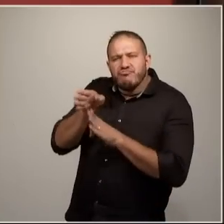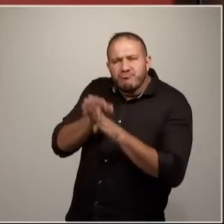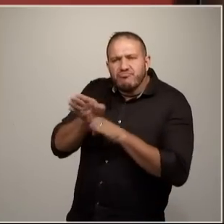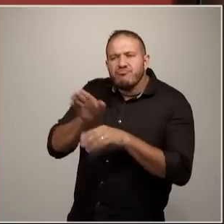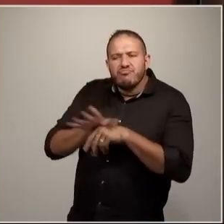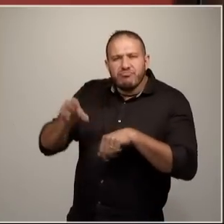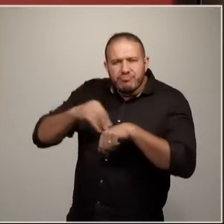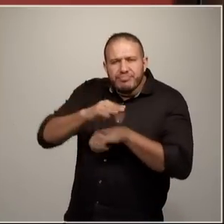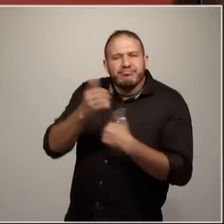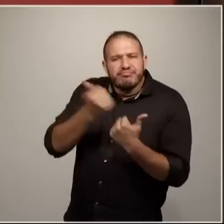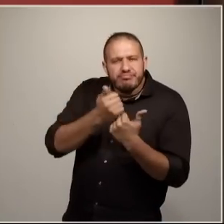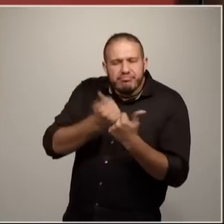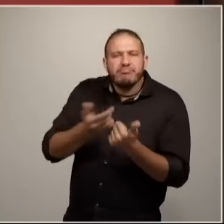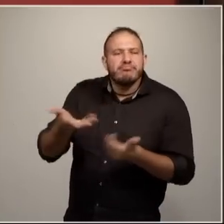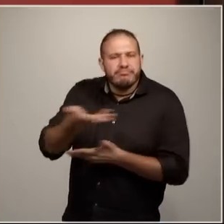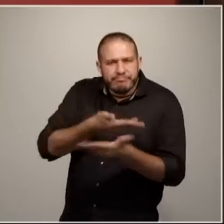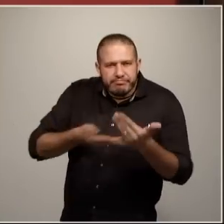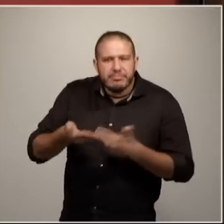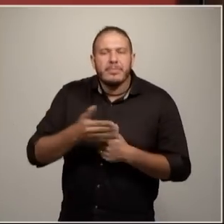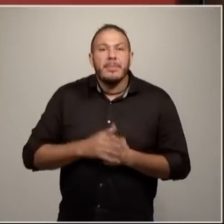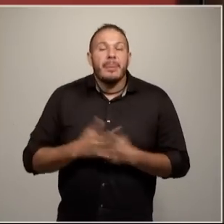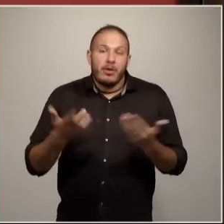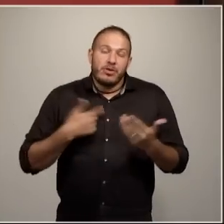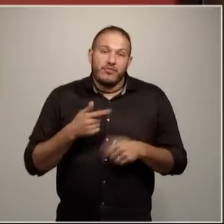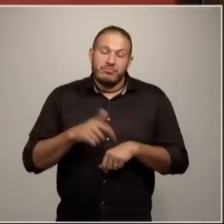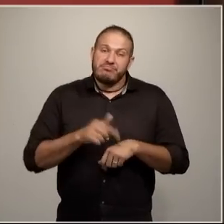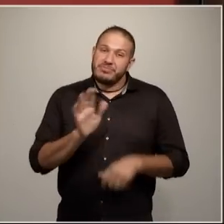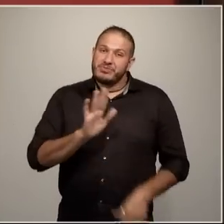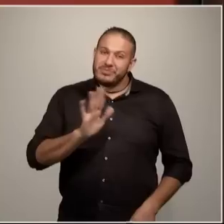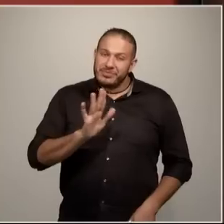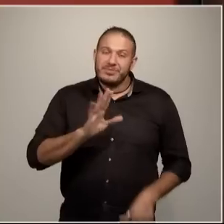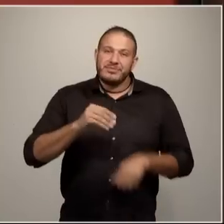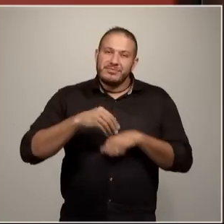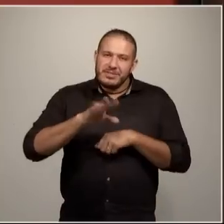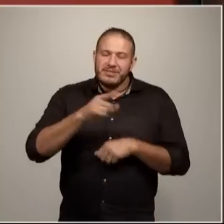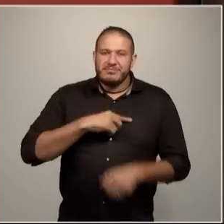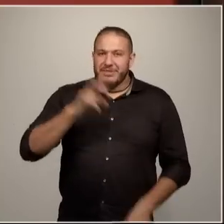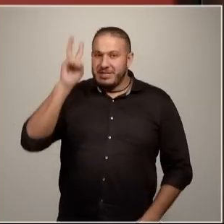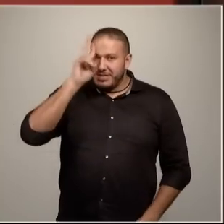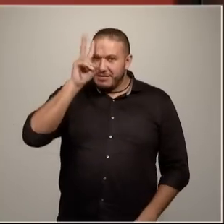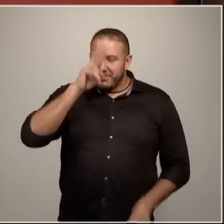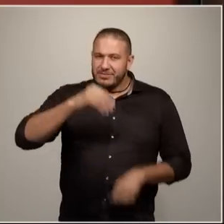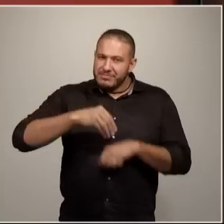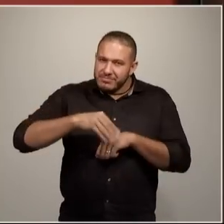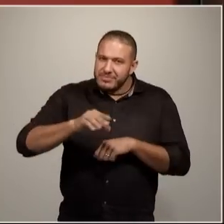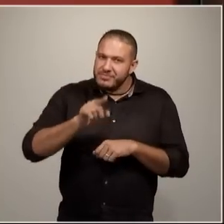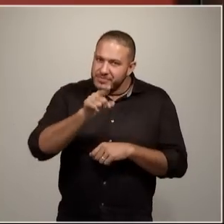final. Vou me despedir de vocês fazendo aqui uma lembrança que